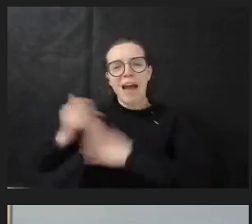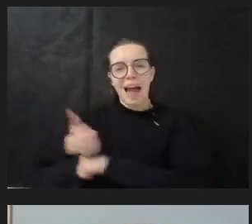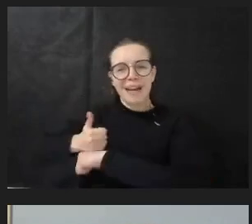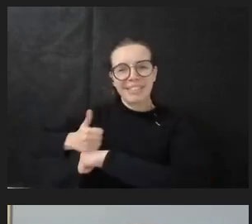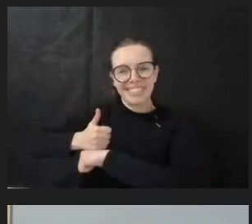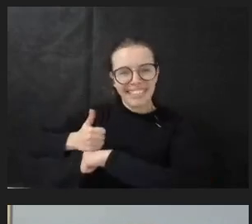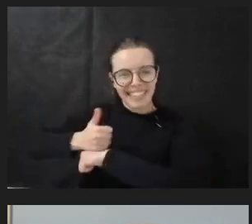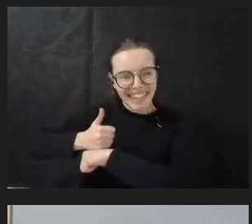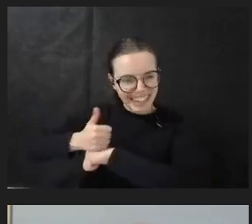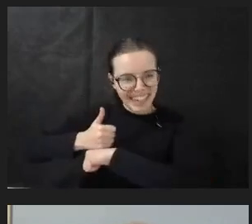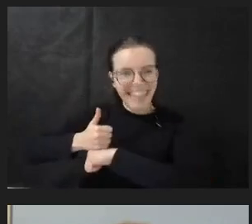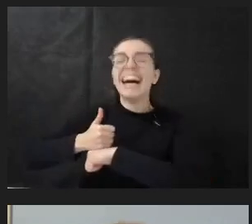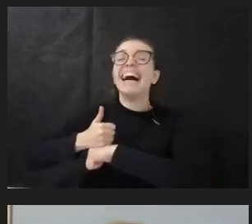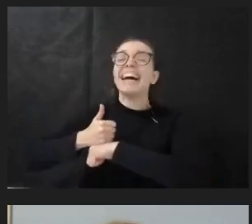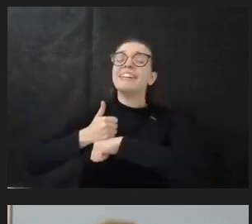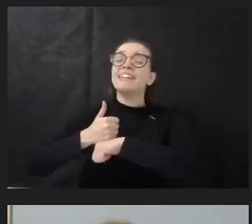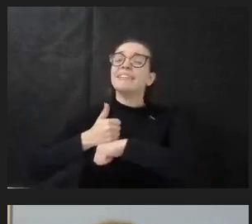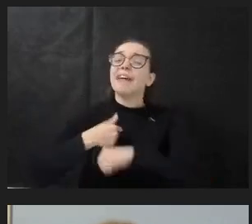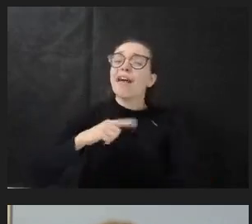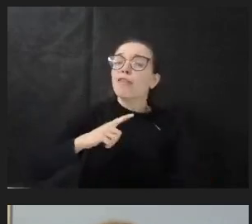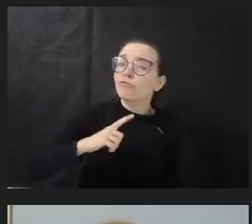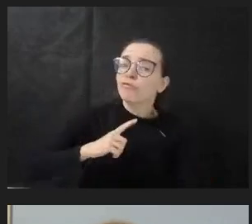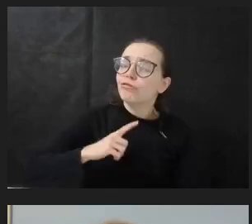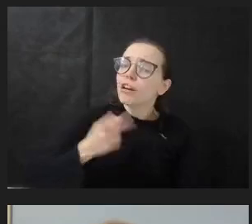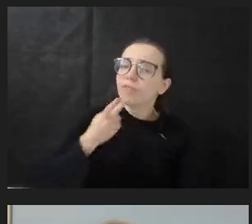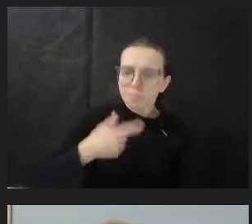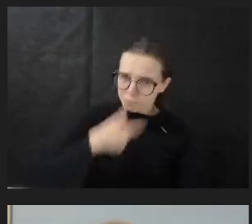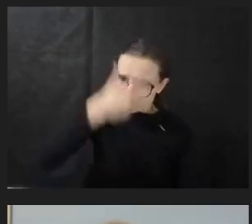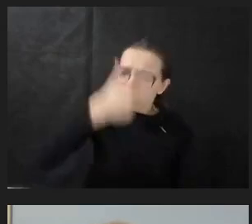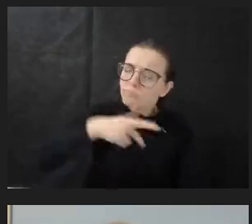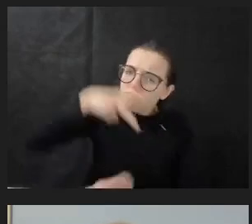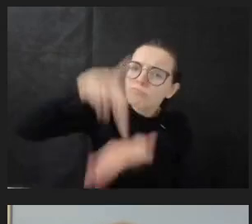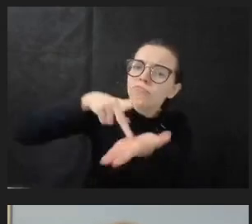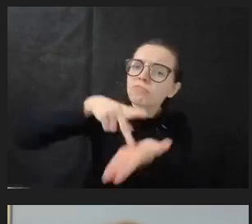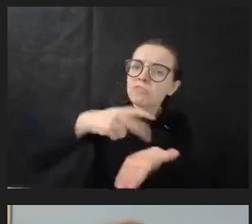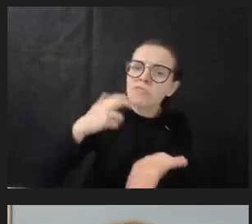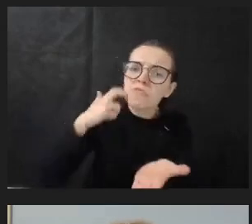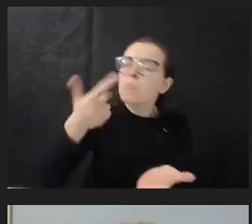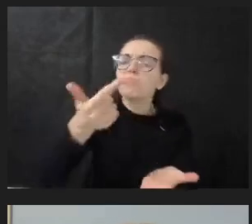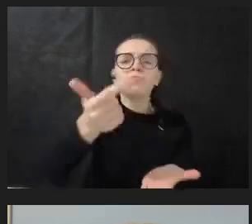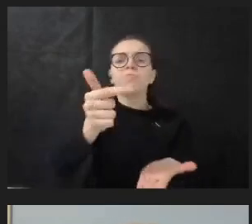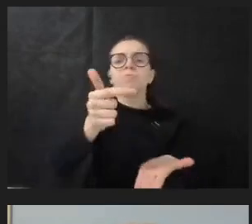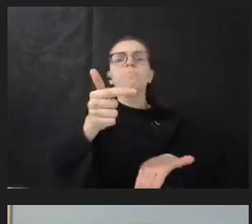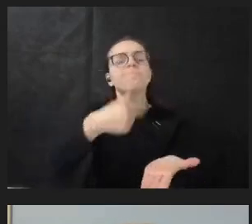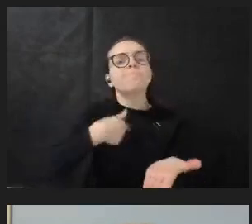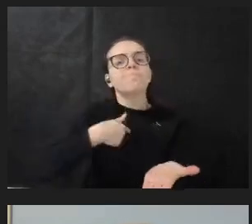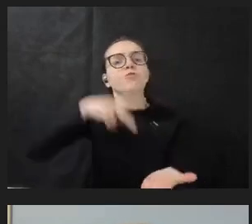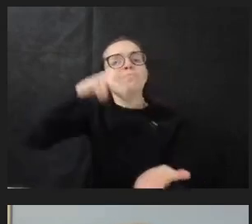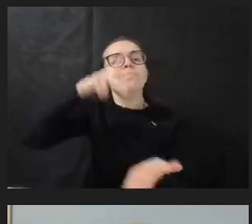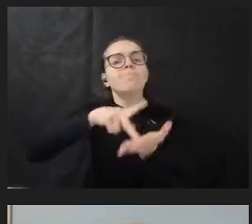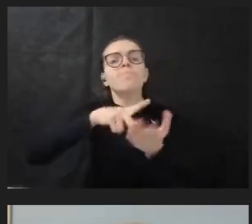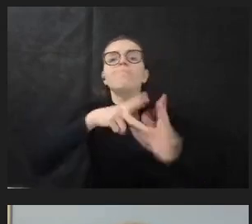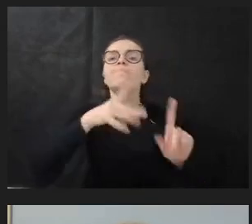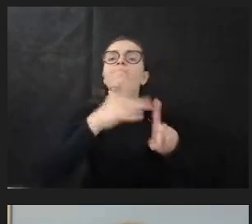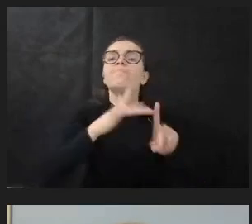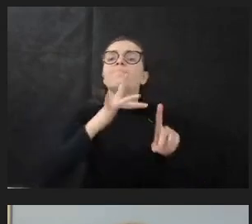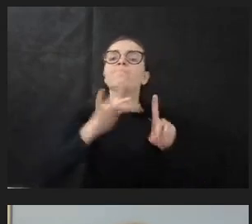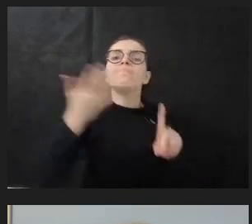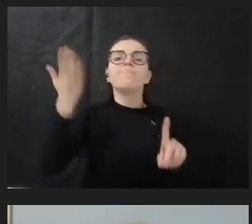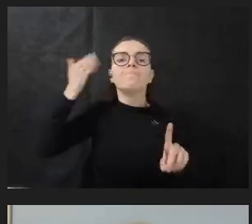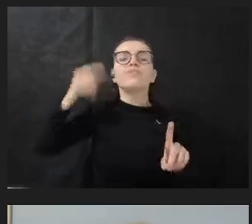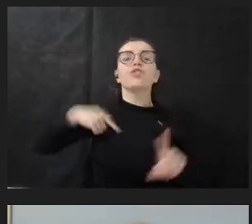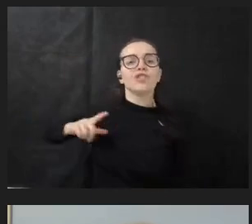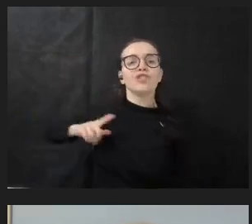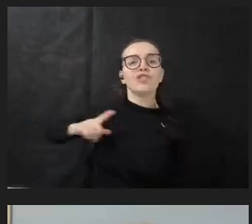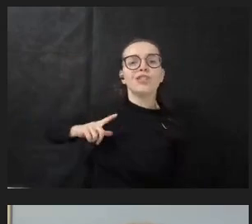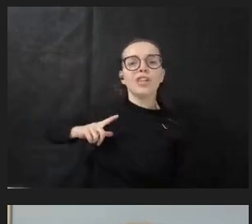eu tinha uma visão muito capacitista. Eu não tenho vergonha de falar isso, porque assim como eu tinha essa visão, tenho certeza que outros colegas